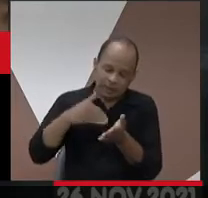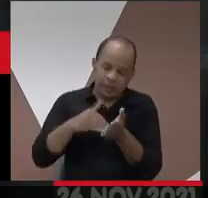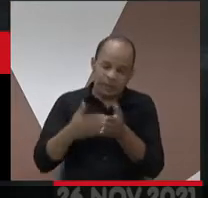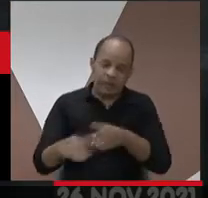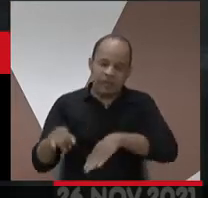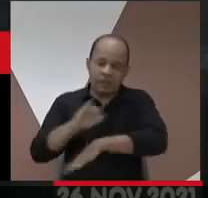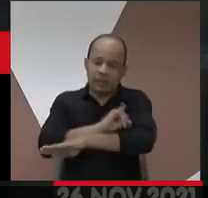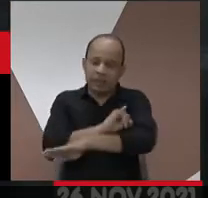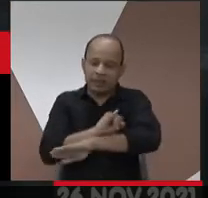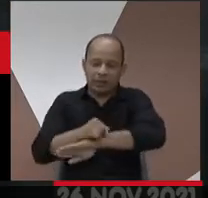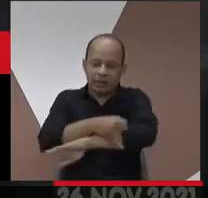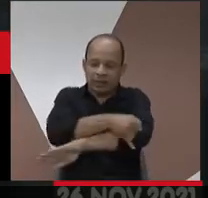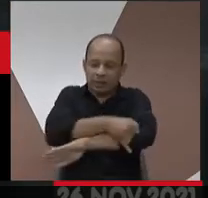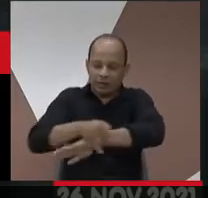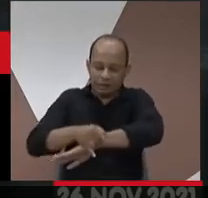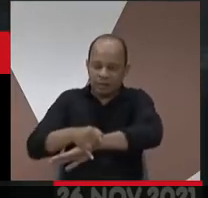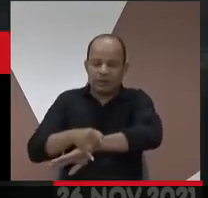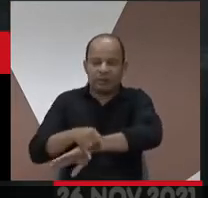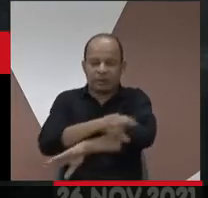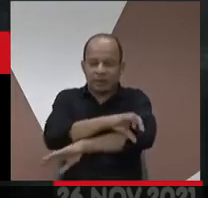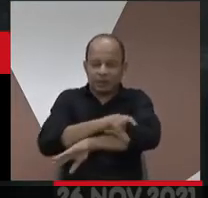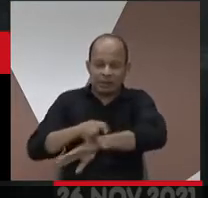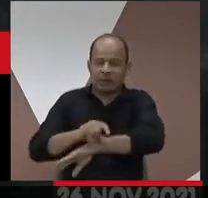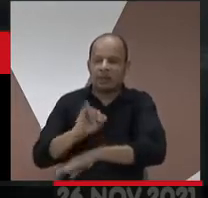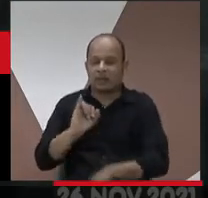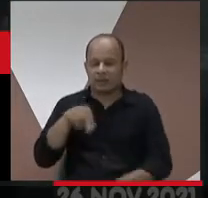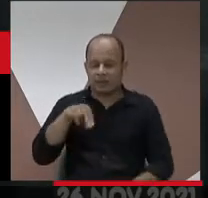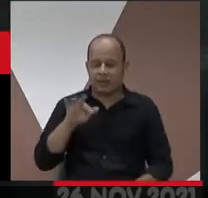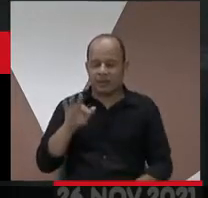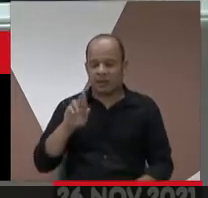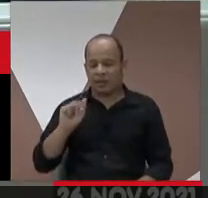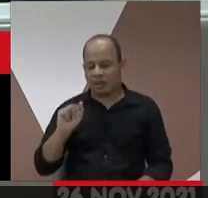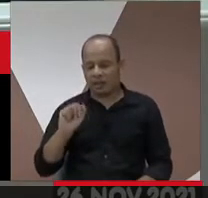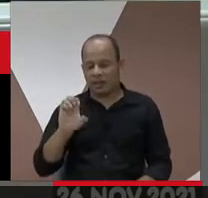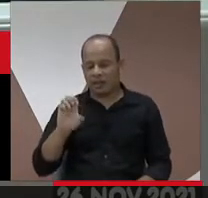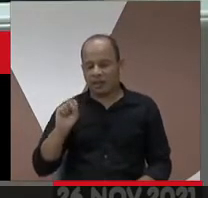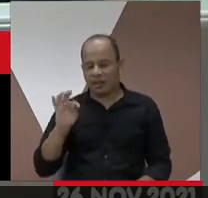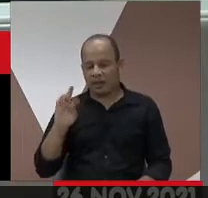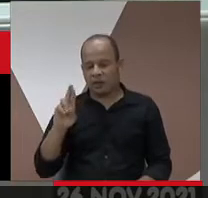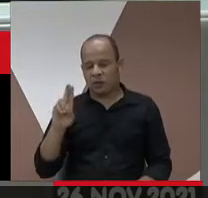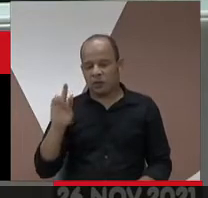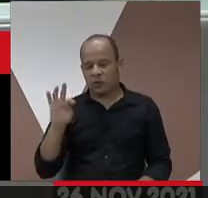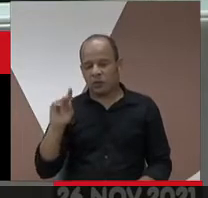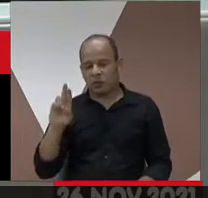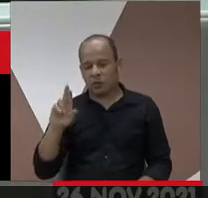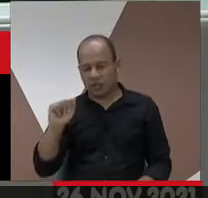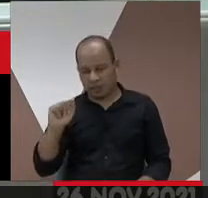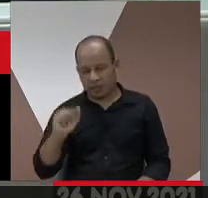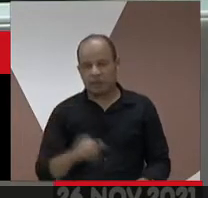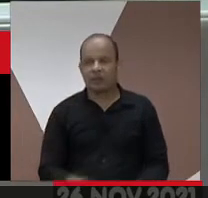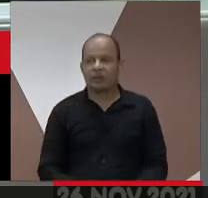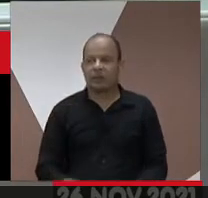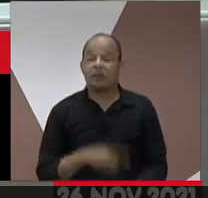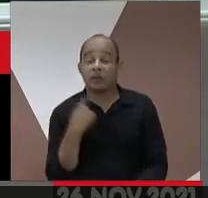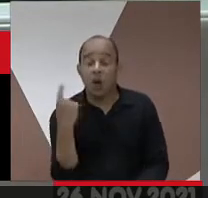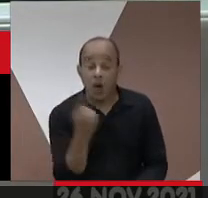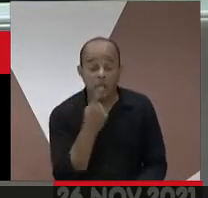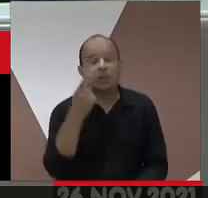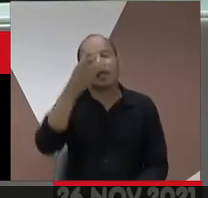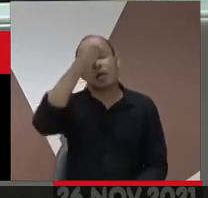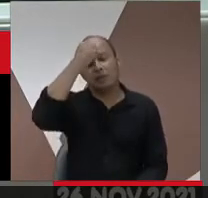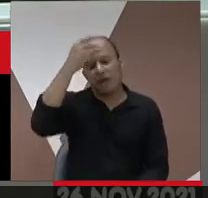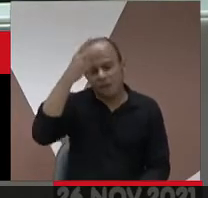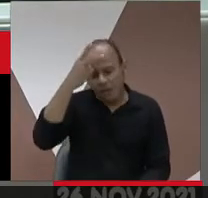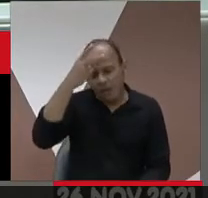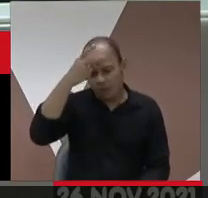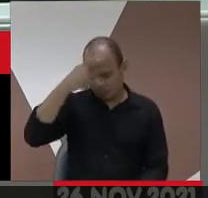Digo isto lamentavelmente, porque nós, como prefeitos, como cidadãos, como